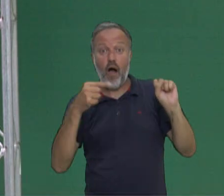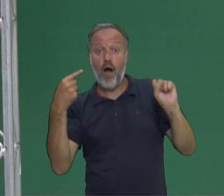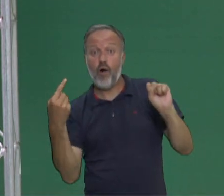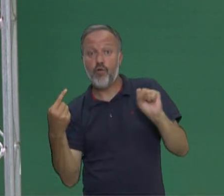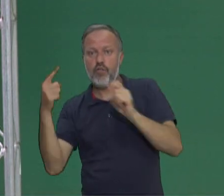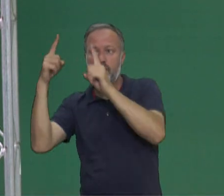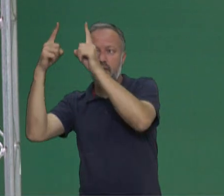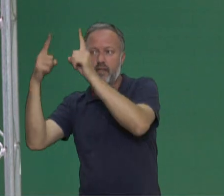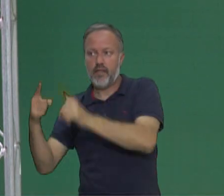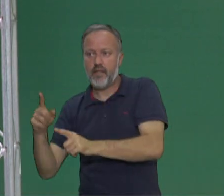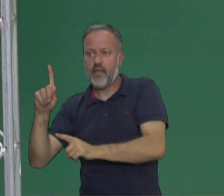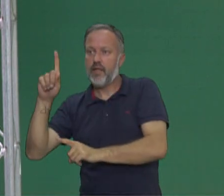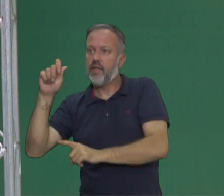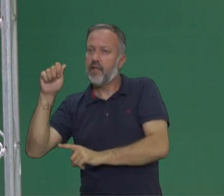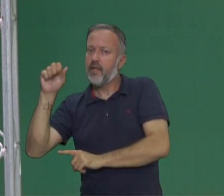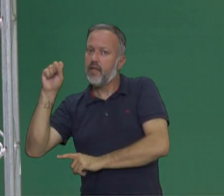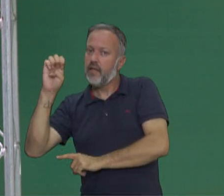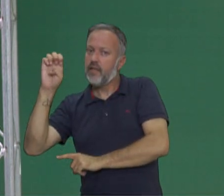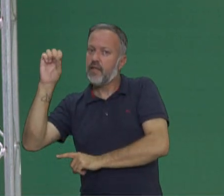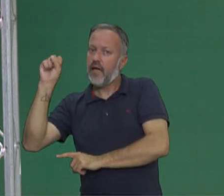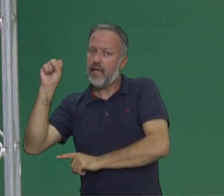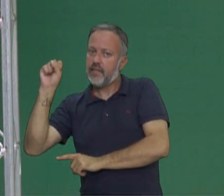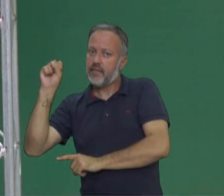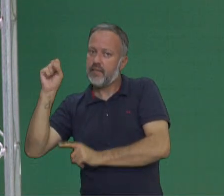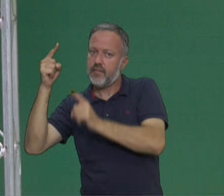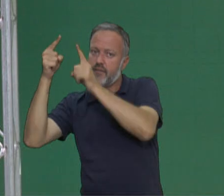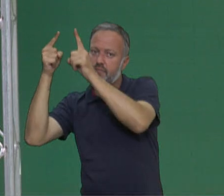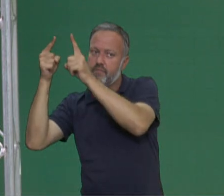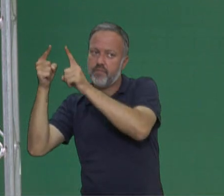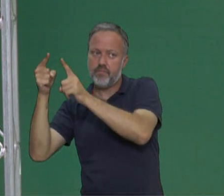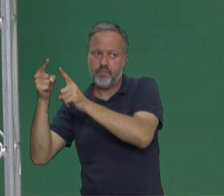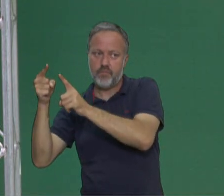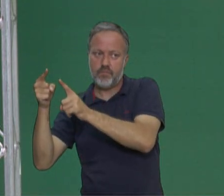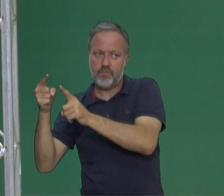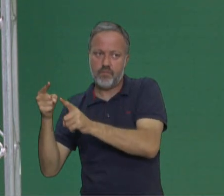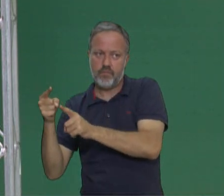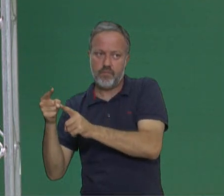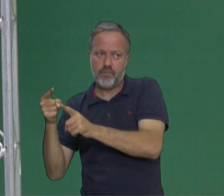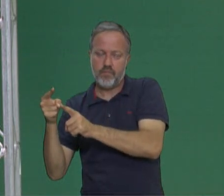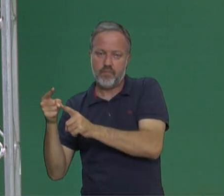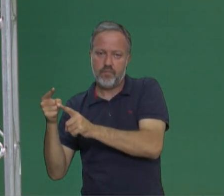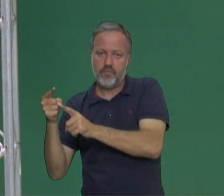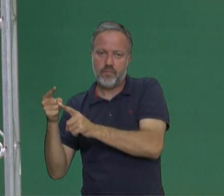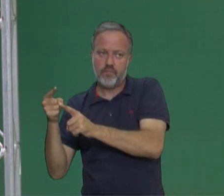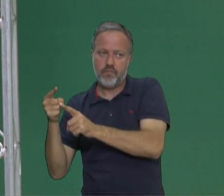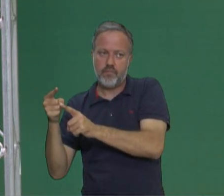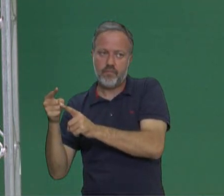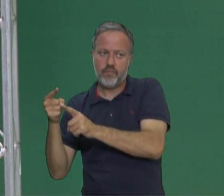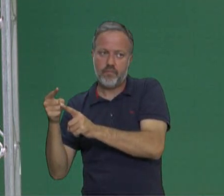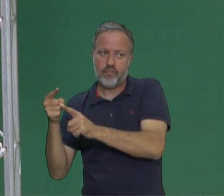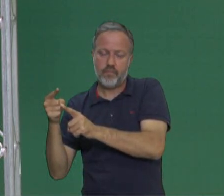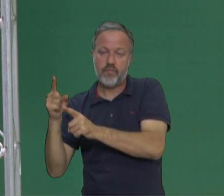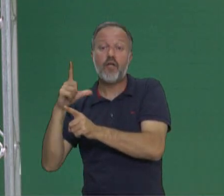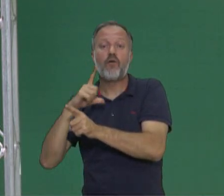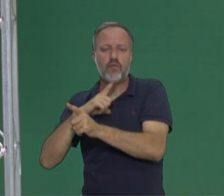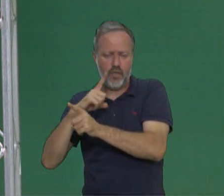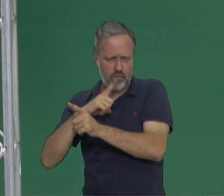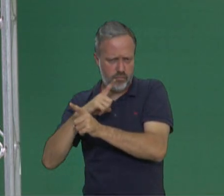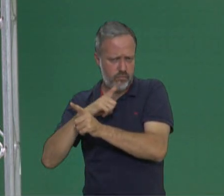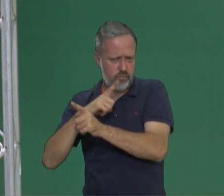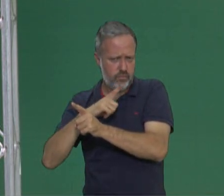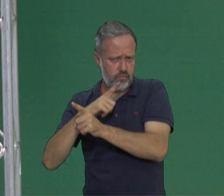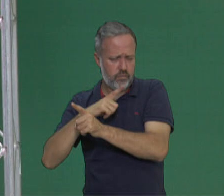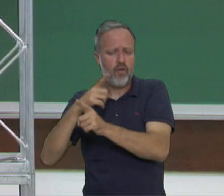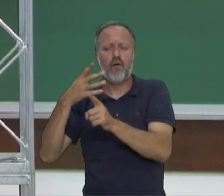vezes mistura metais com não metais, tal. Essa região aqui é onde ocorre mais misturas na coluna. Então aqui tem metais, não